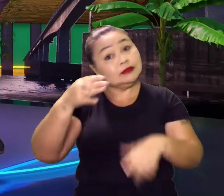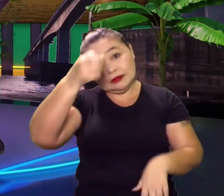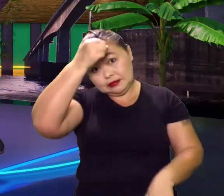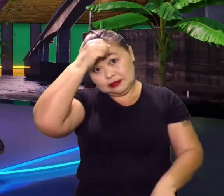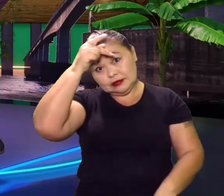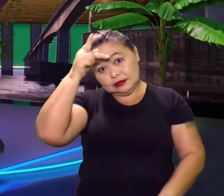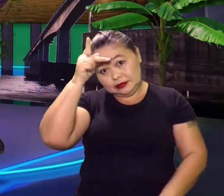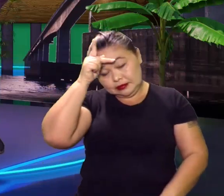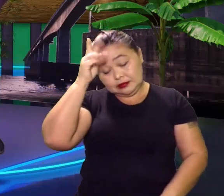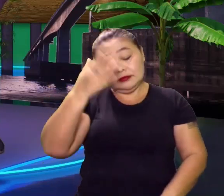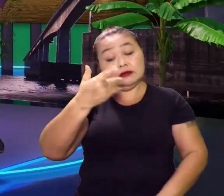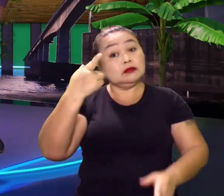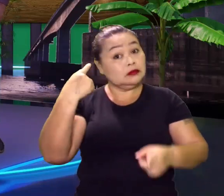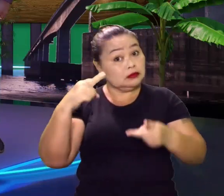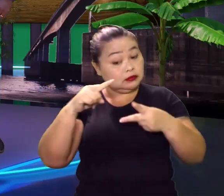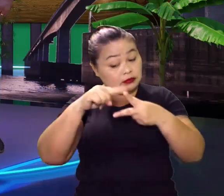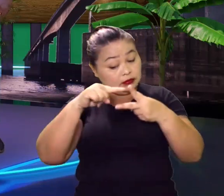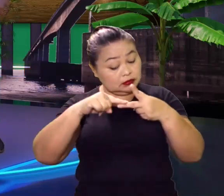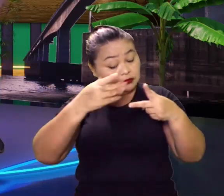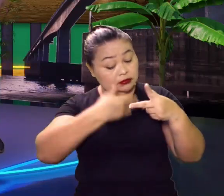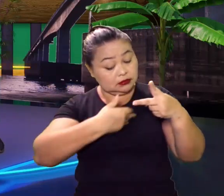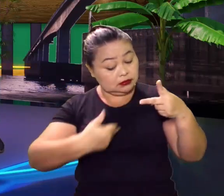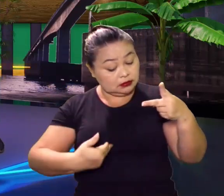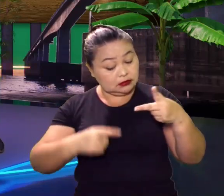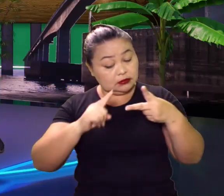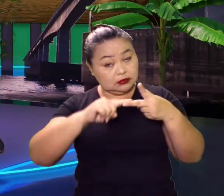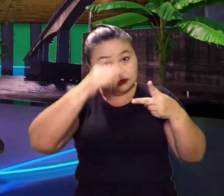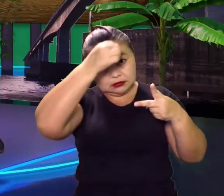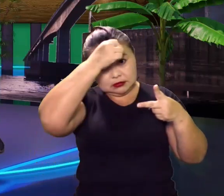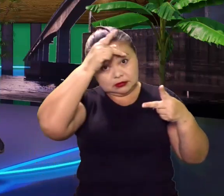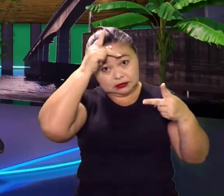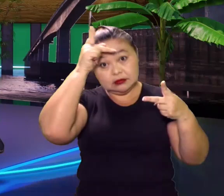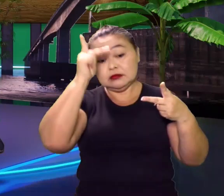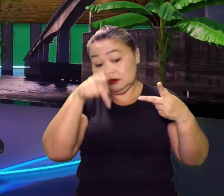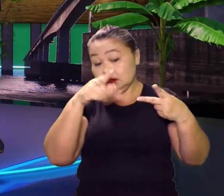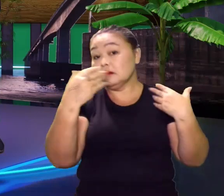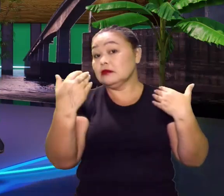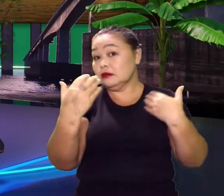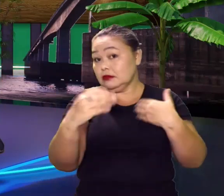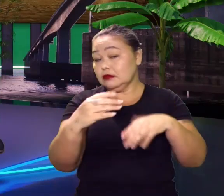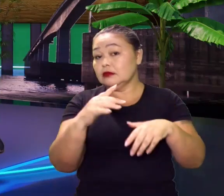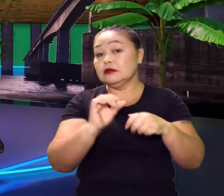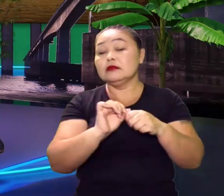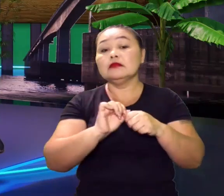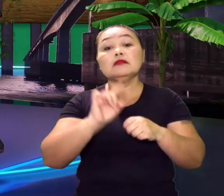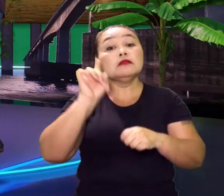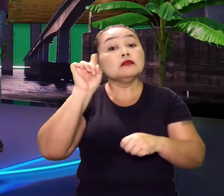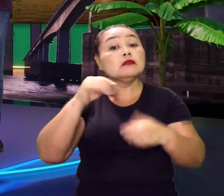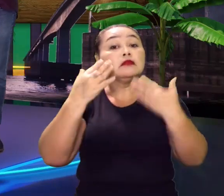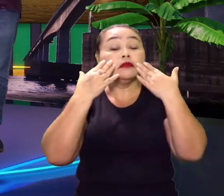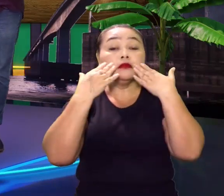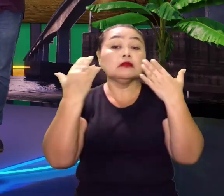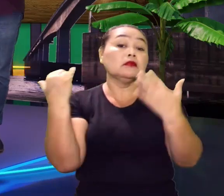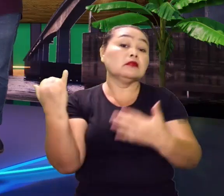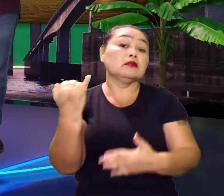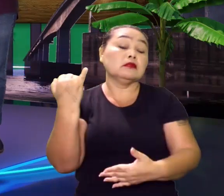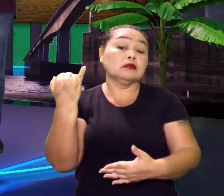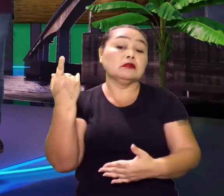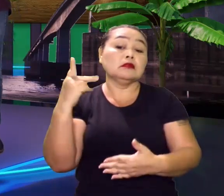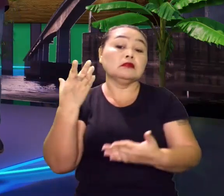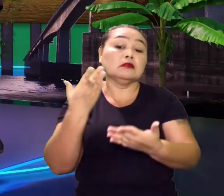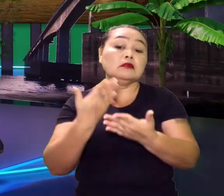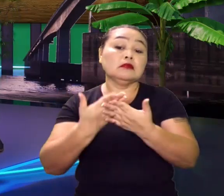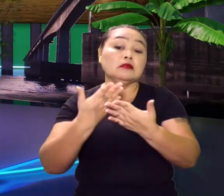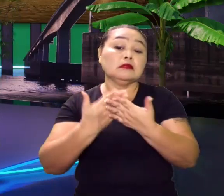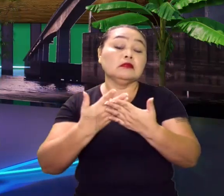prefeituras, ok? Tem Geografia e História de Rondônia. Um fato importante para o nosso aluno, essa nossa aula de Geografia de Rondônia está